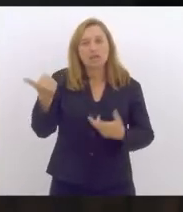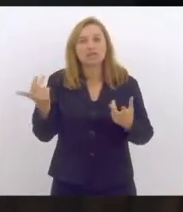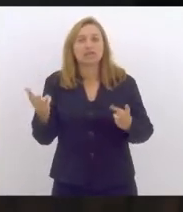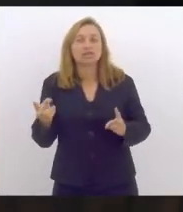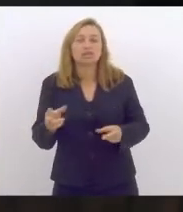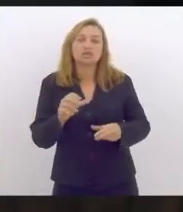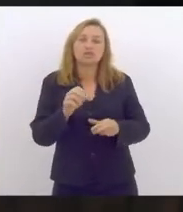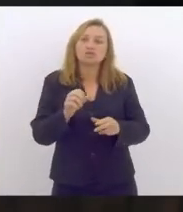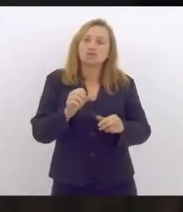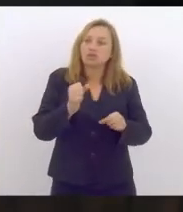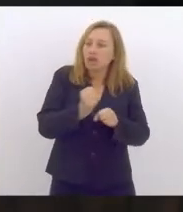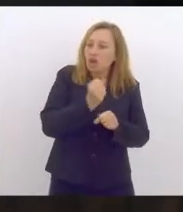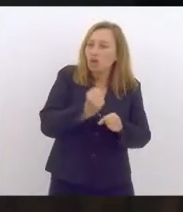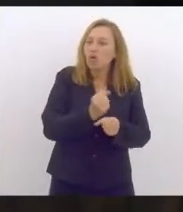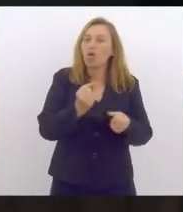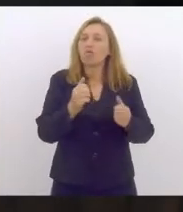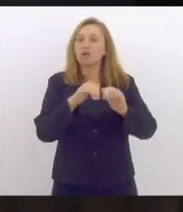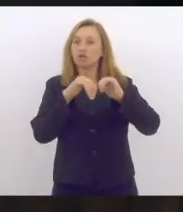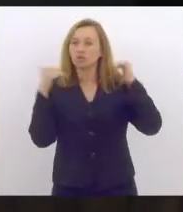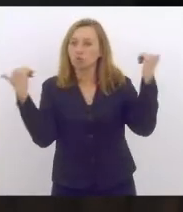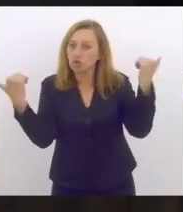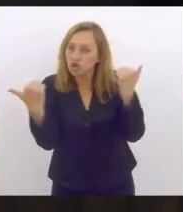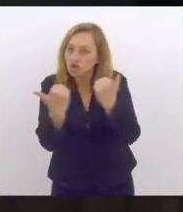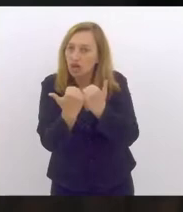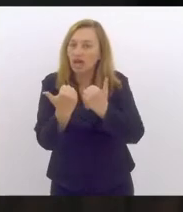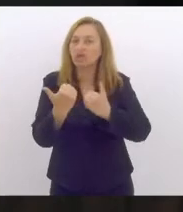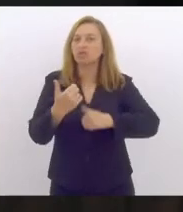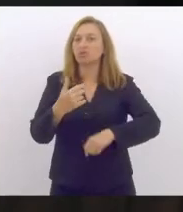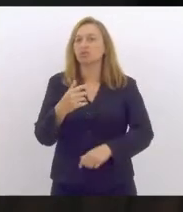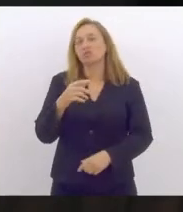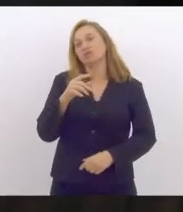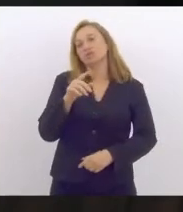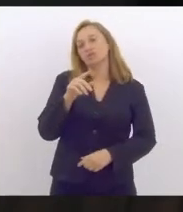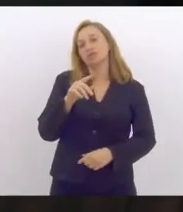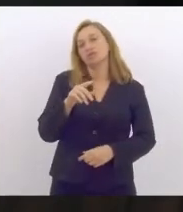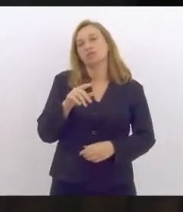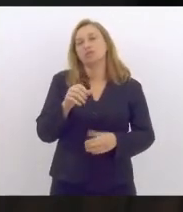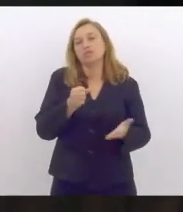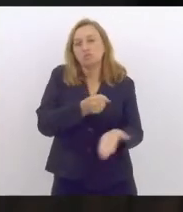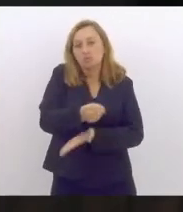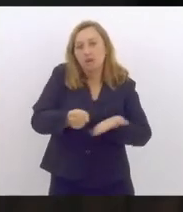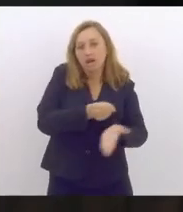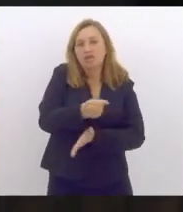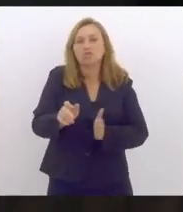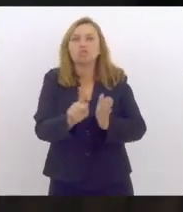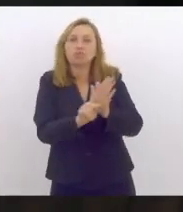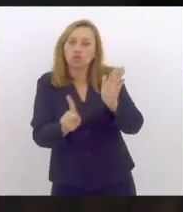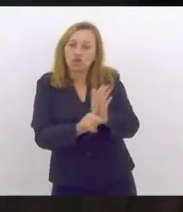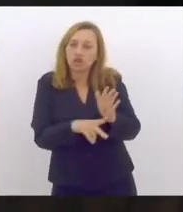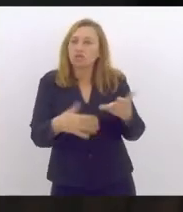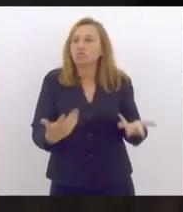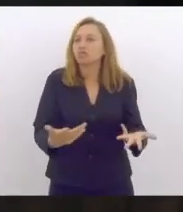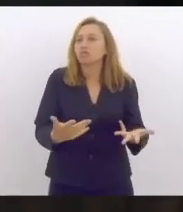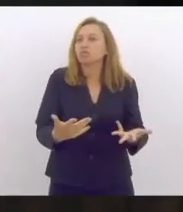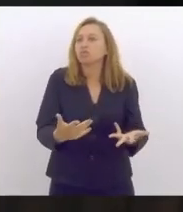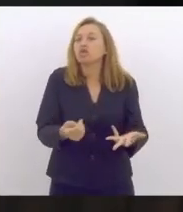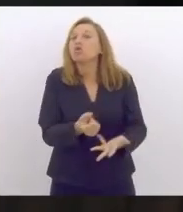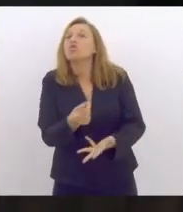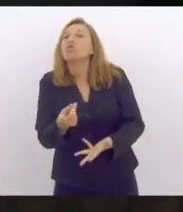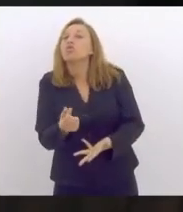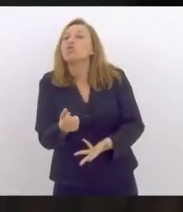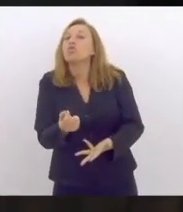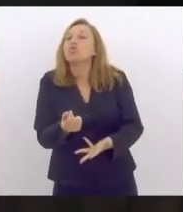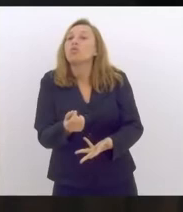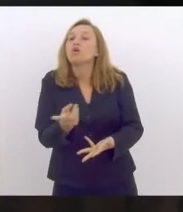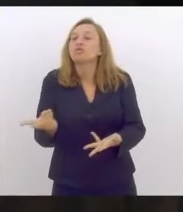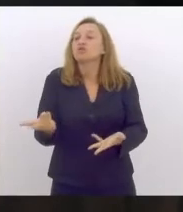da reforma do Célio de Barros, com um mínimo de um projeto básico, estimativa de quanto custará a